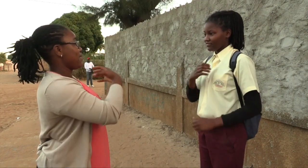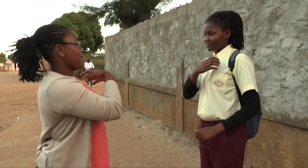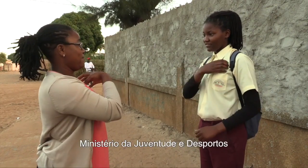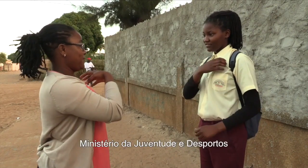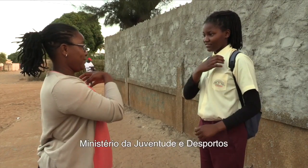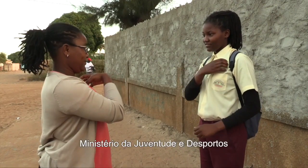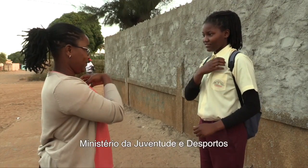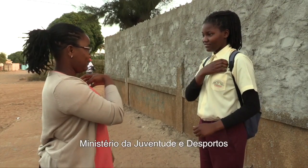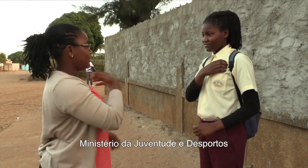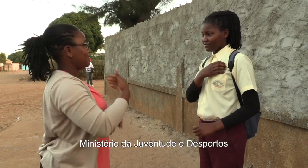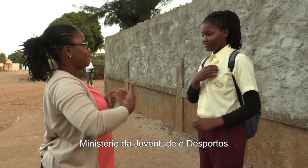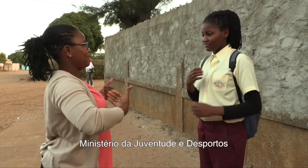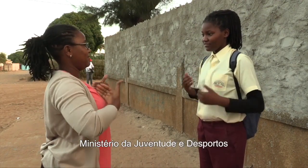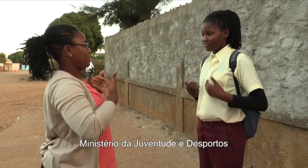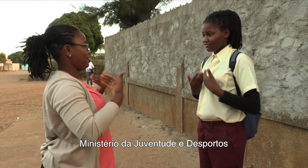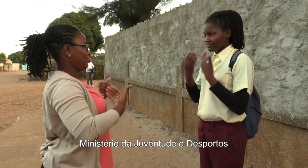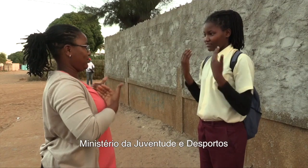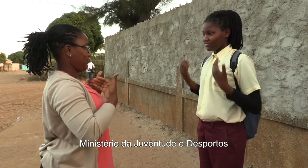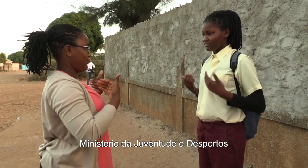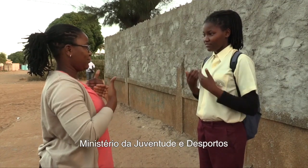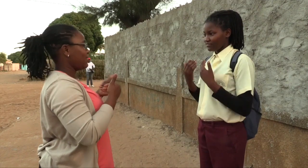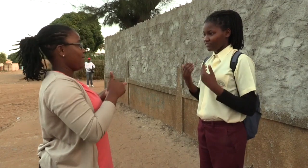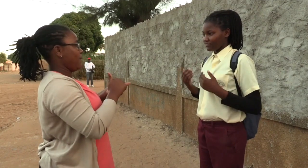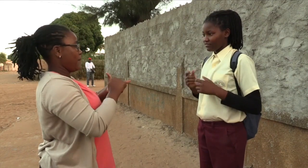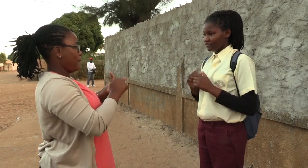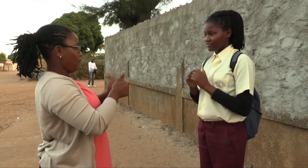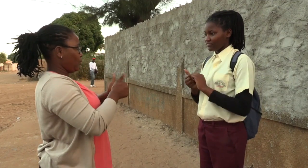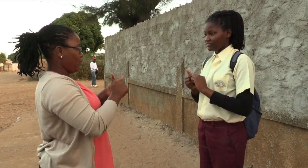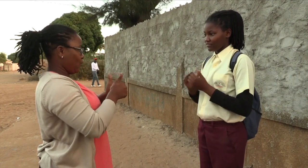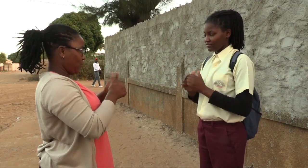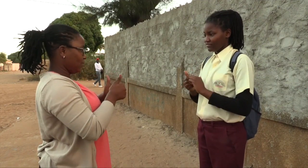Ministério da Juventude e Desportos